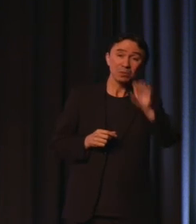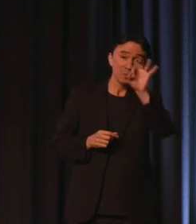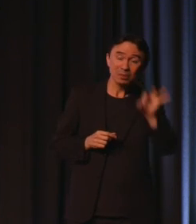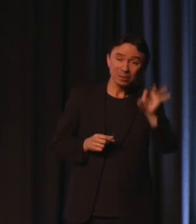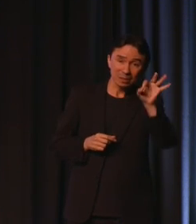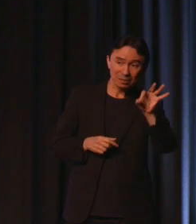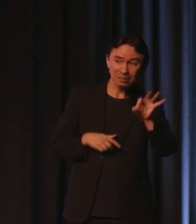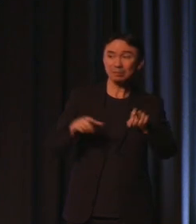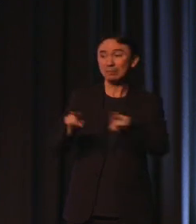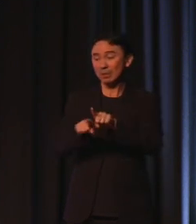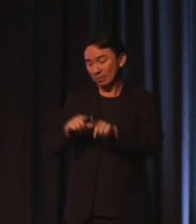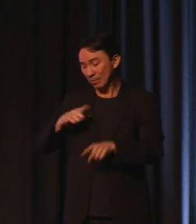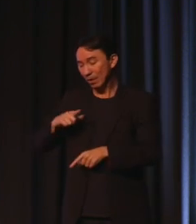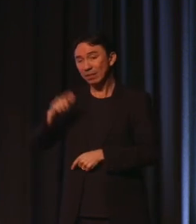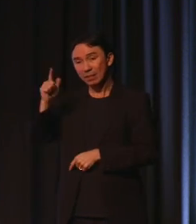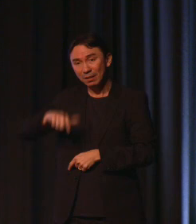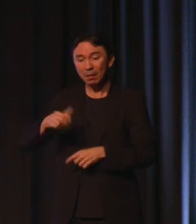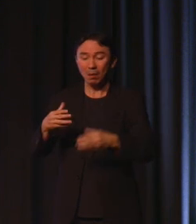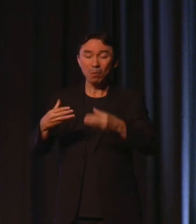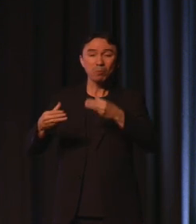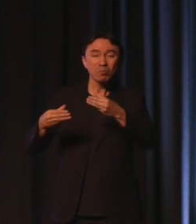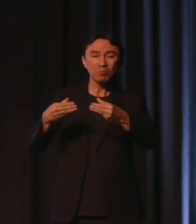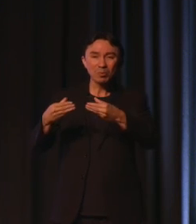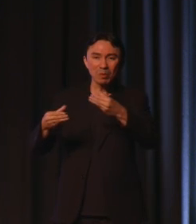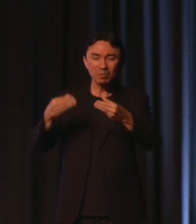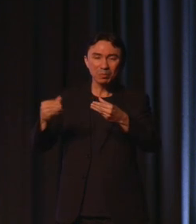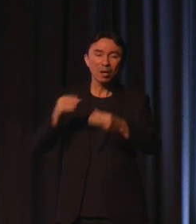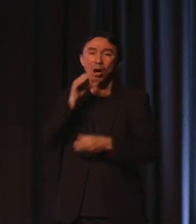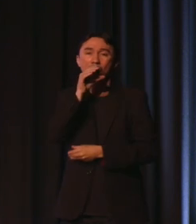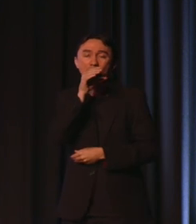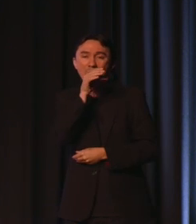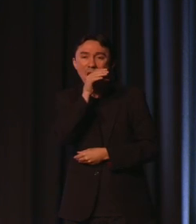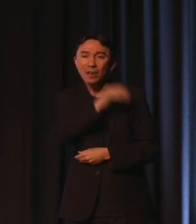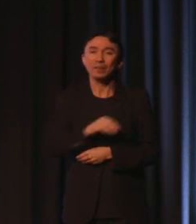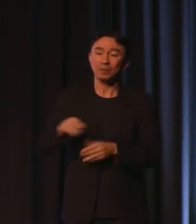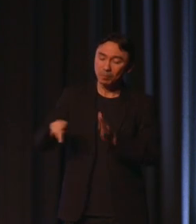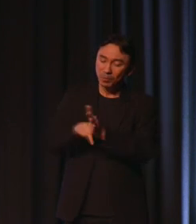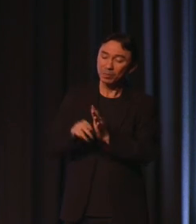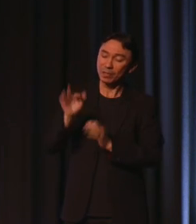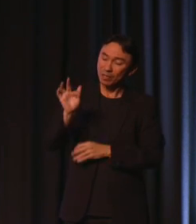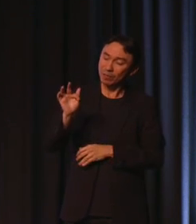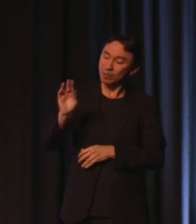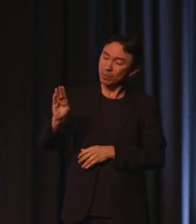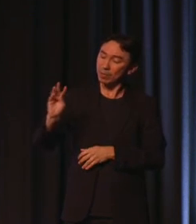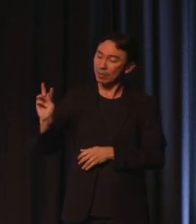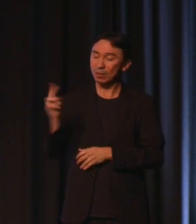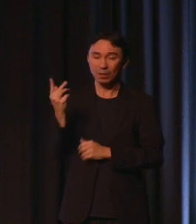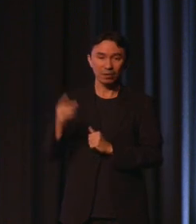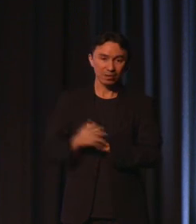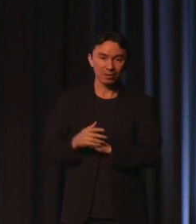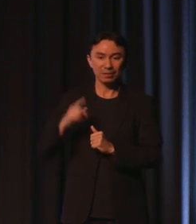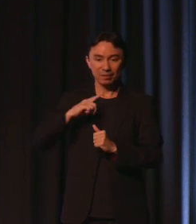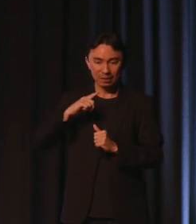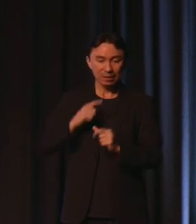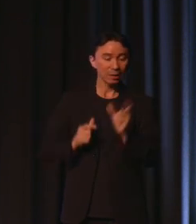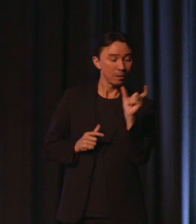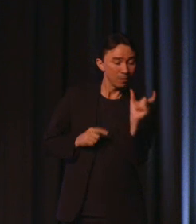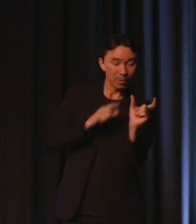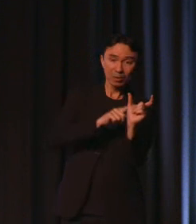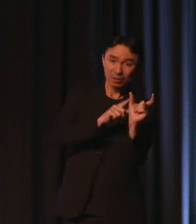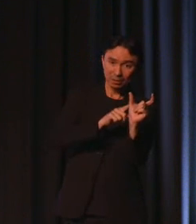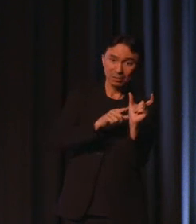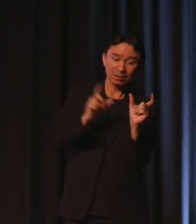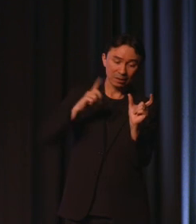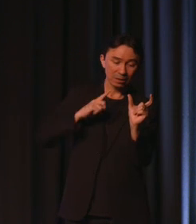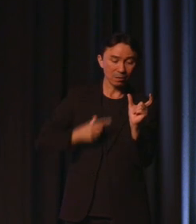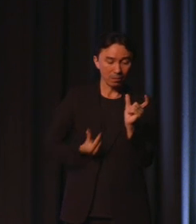bolsas térmicas, né, da FBH. Mas você vê que a grande maioria é carteira de identificação com QR Code, uma iniciativa